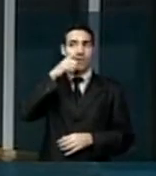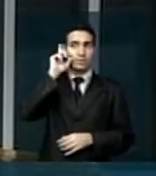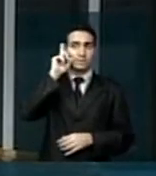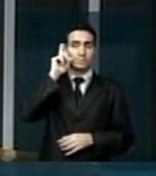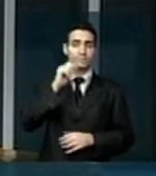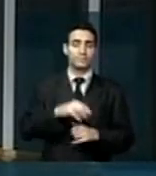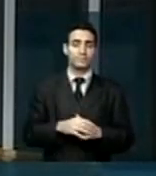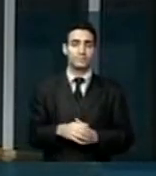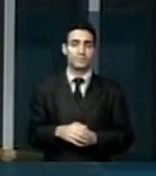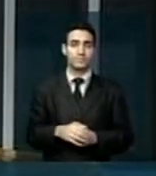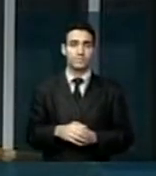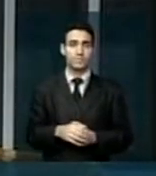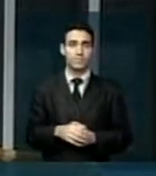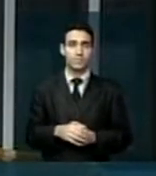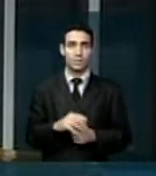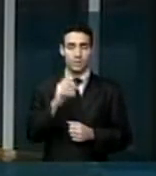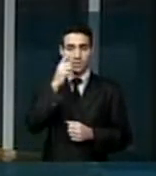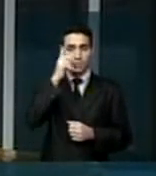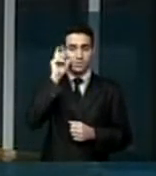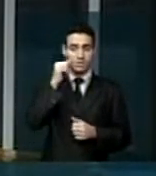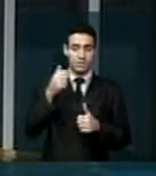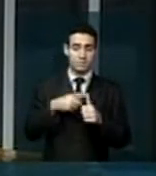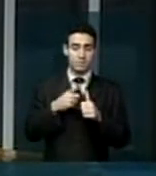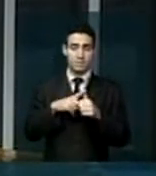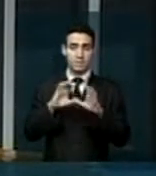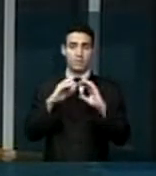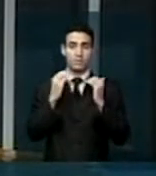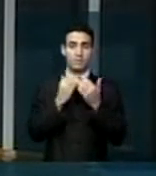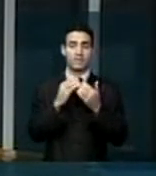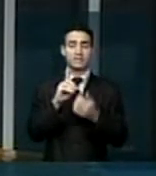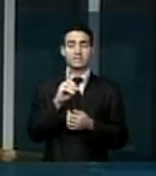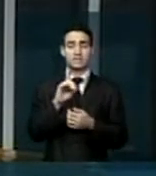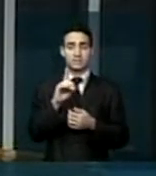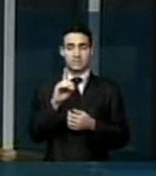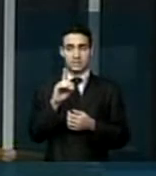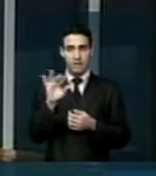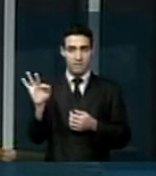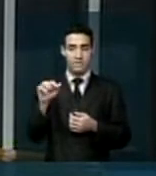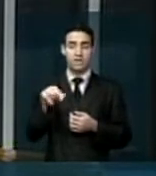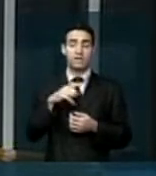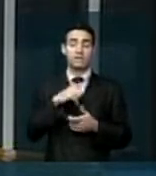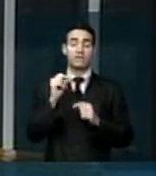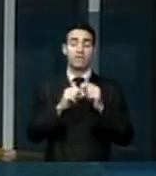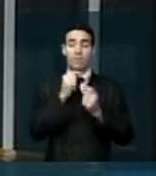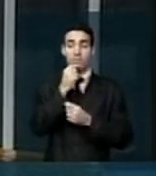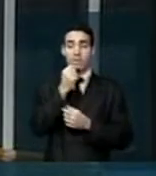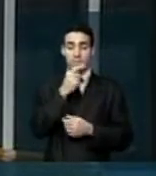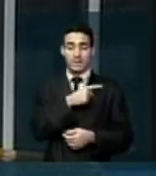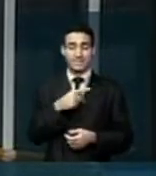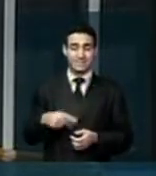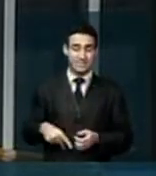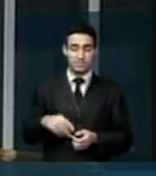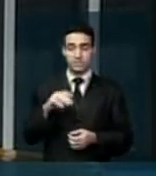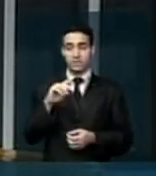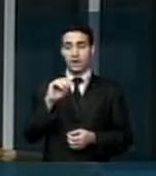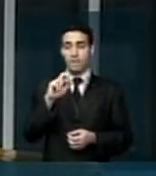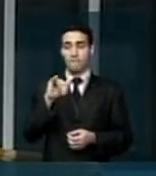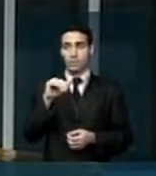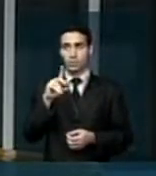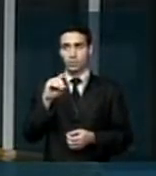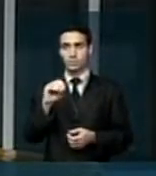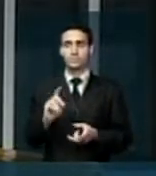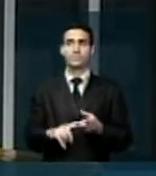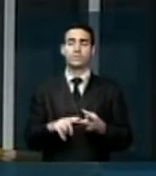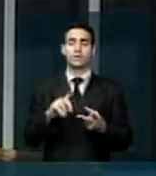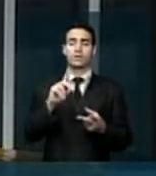nossa primeira conferência distrital, estava lá o presidente da Comissão de Agricultura, deputado Raimundo, estava lá o